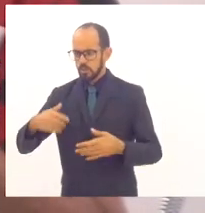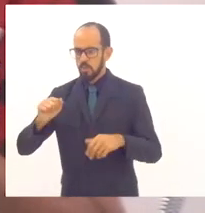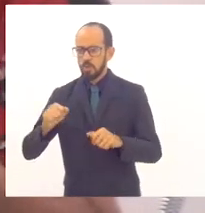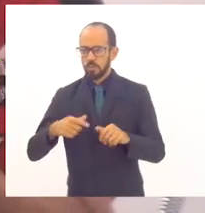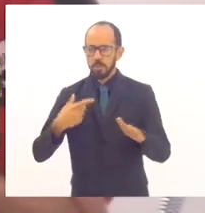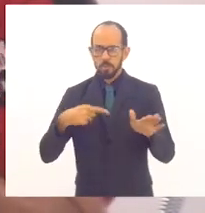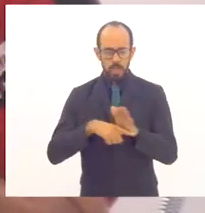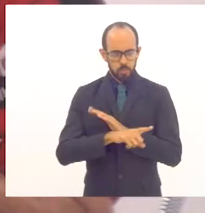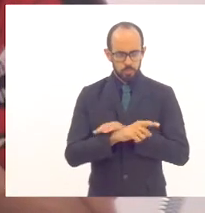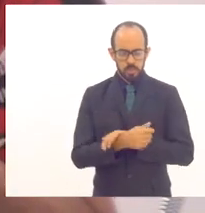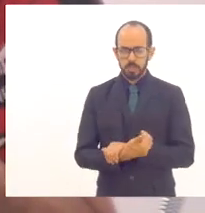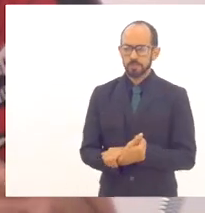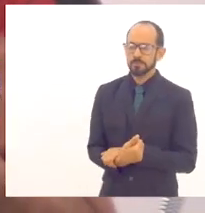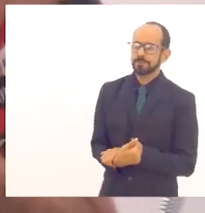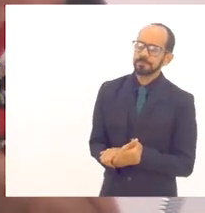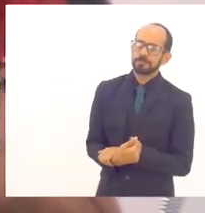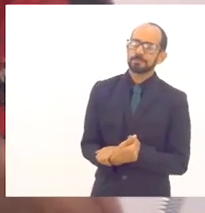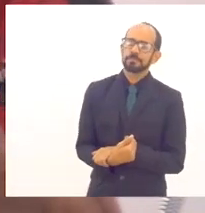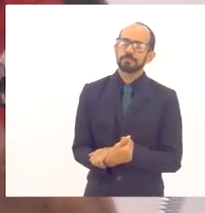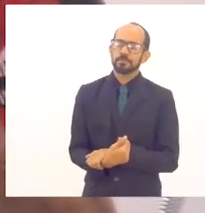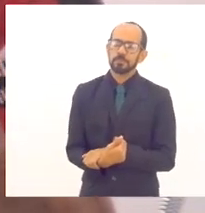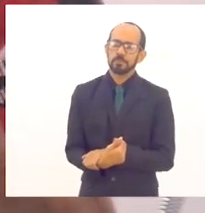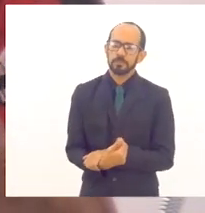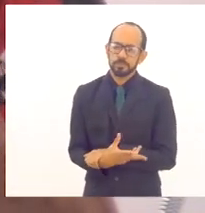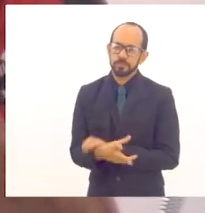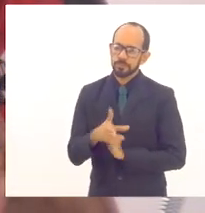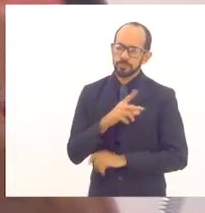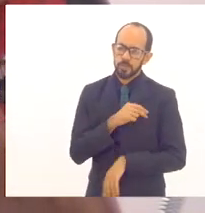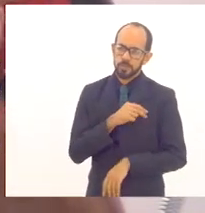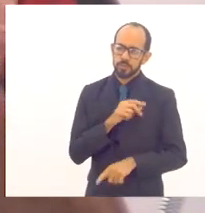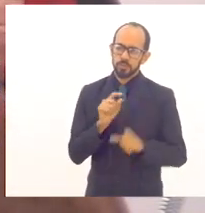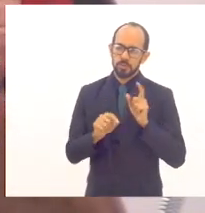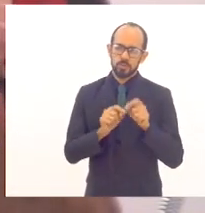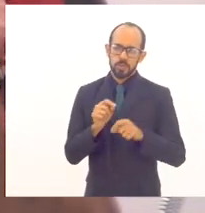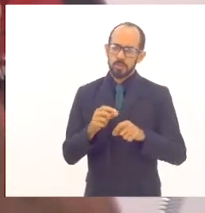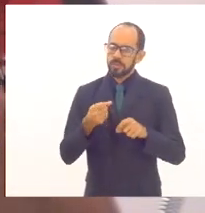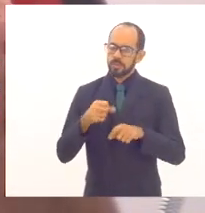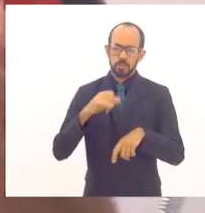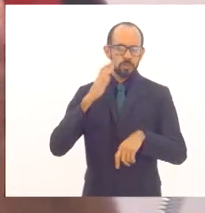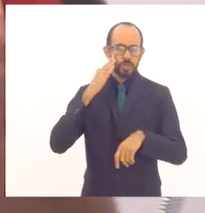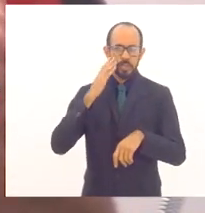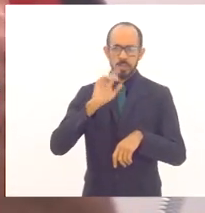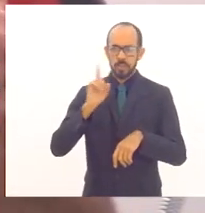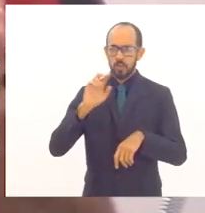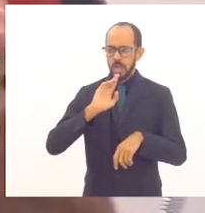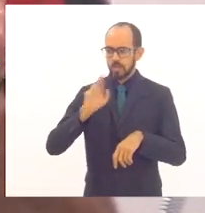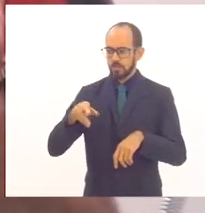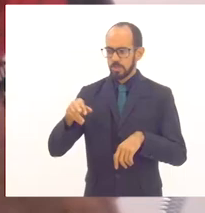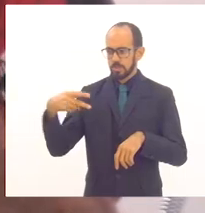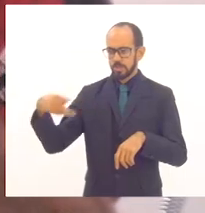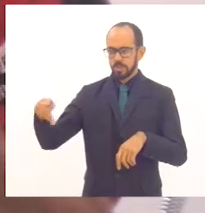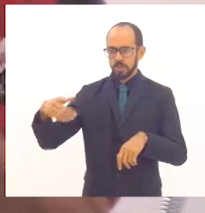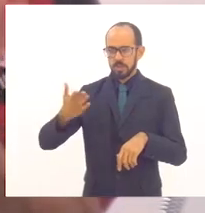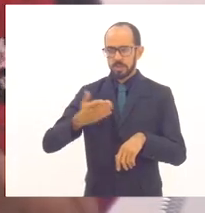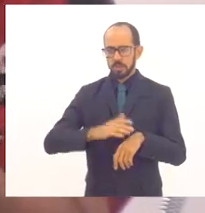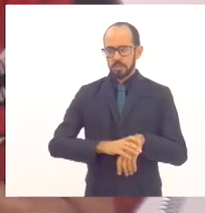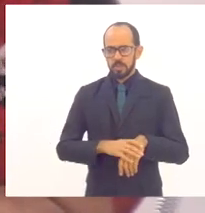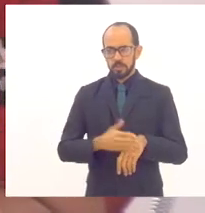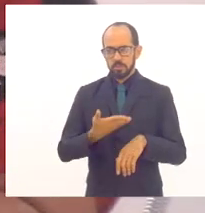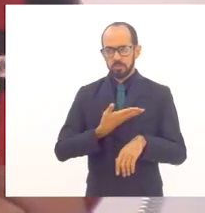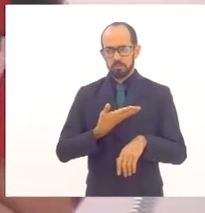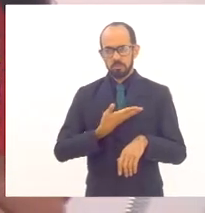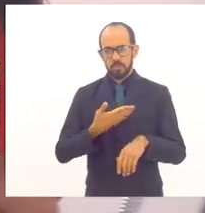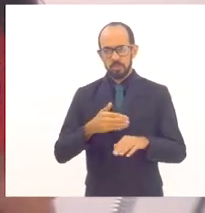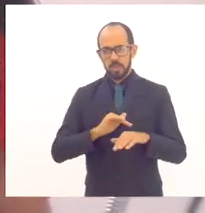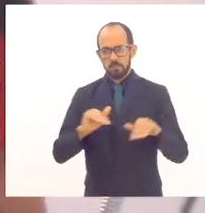que foi feita aqui na mesa, meu Deus, se não entendeu a fala do deputado como respondendo à pergunta do companheiro na